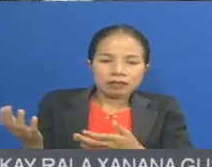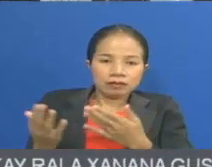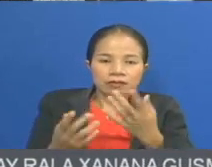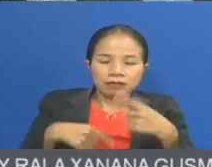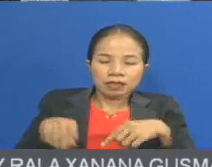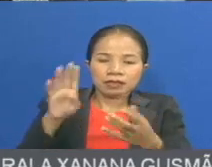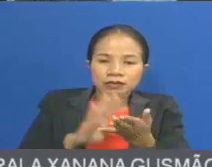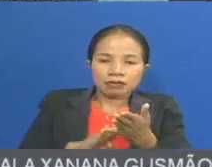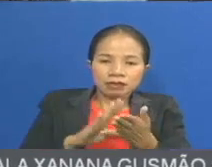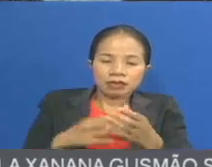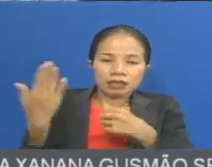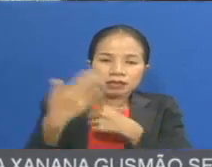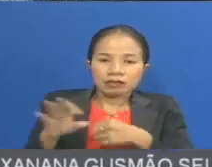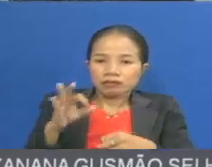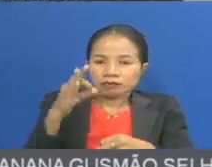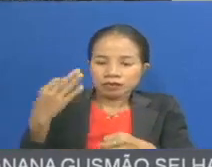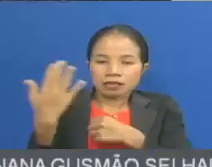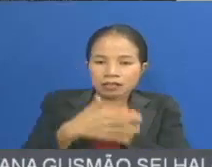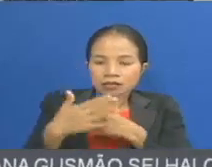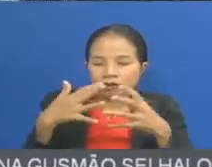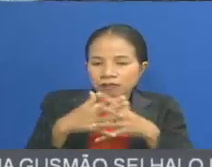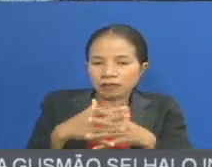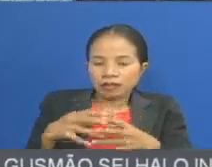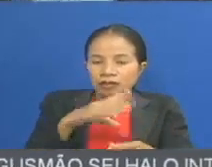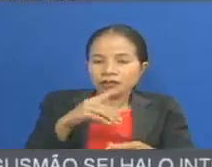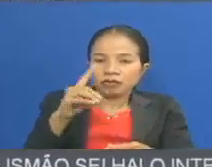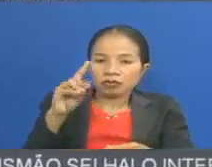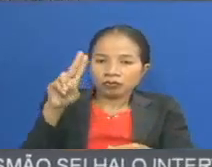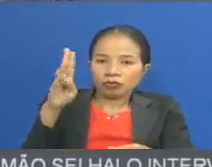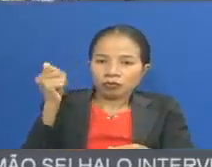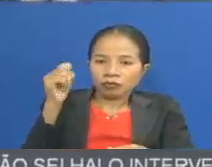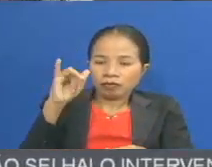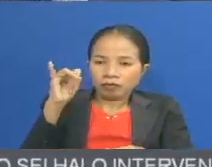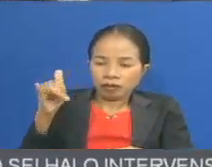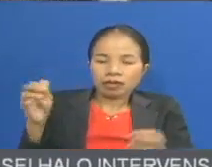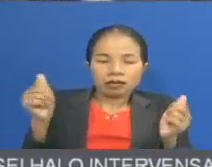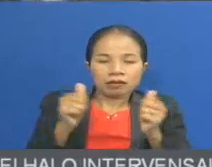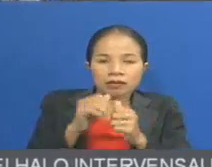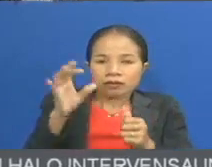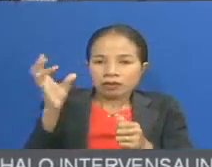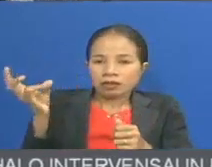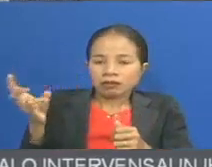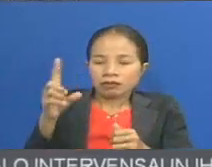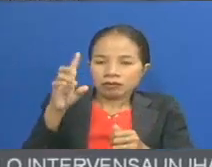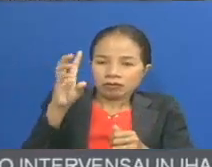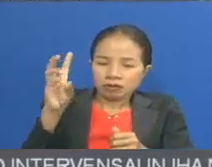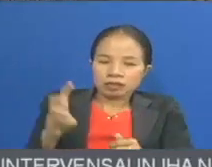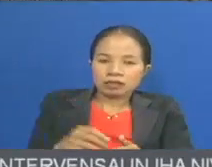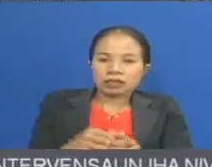ba escola e nação França, Estados Unidos, no Dubai, a moto que tunulo Racing Neng. Composto o piloto Ruanulo Racing